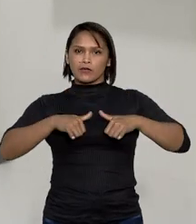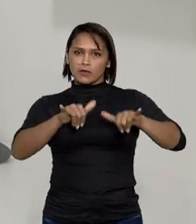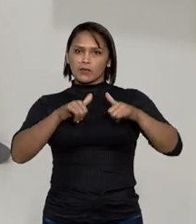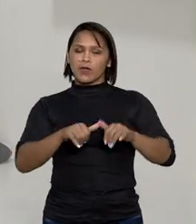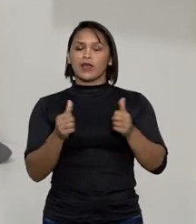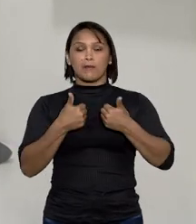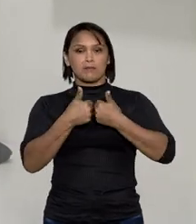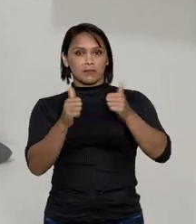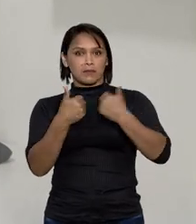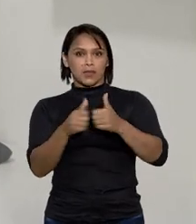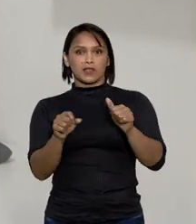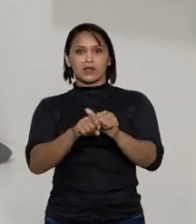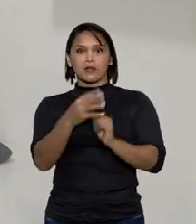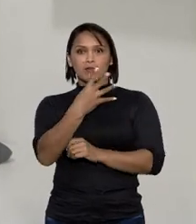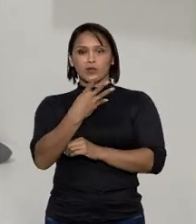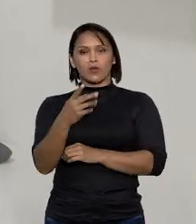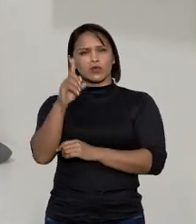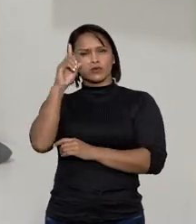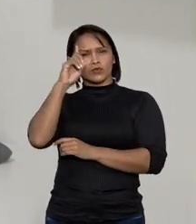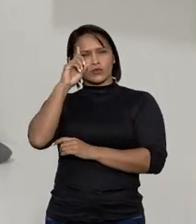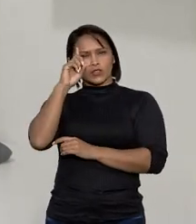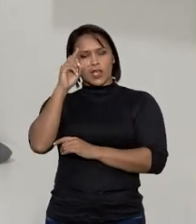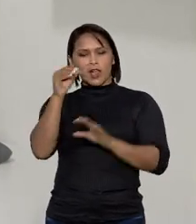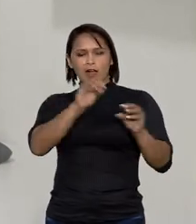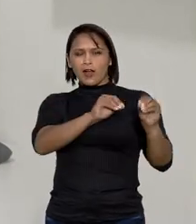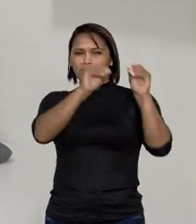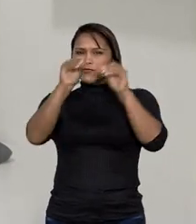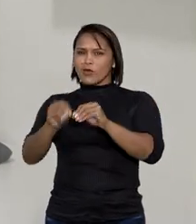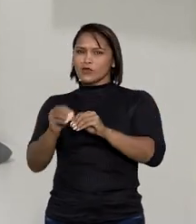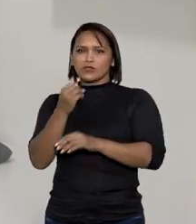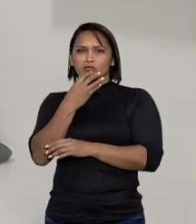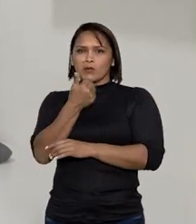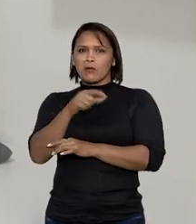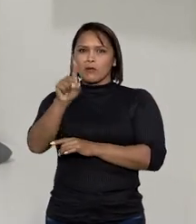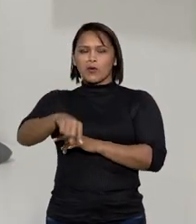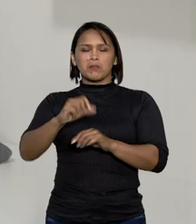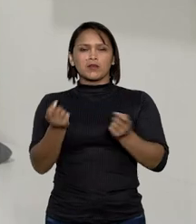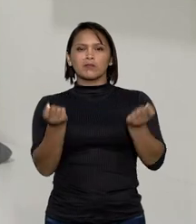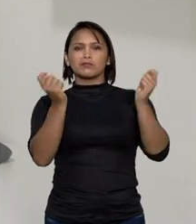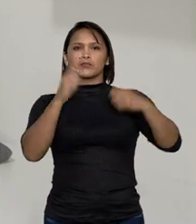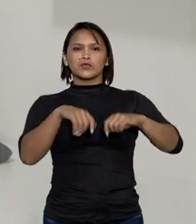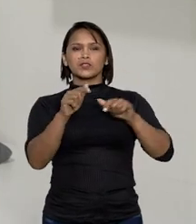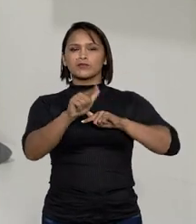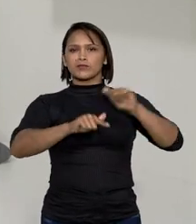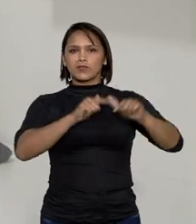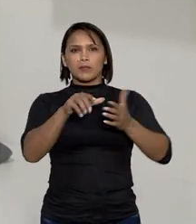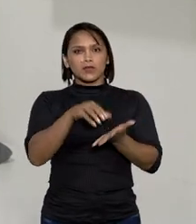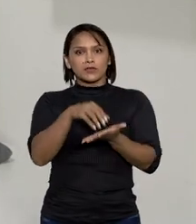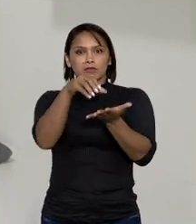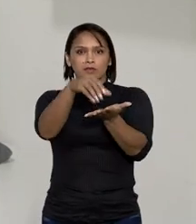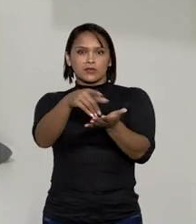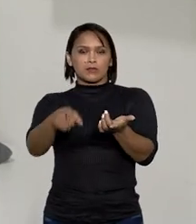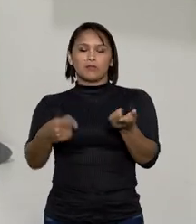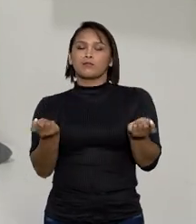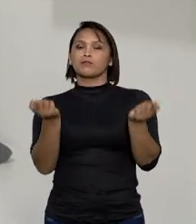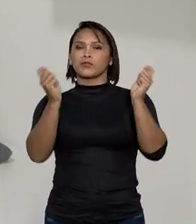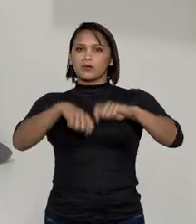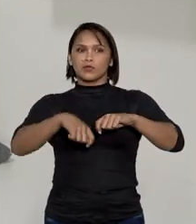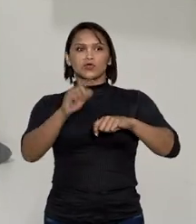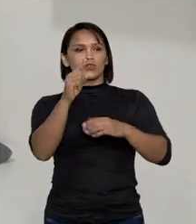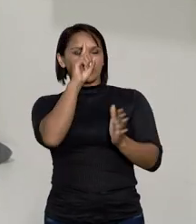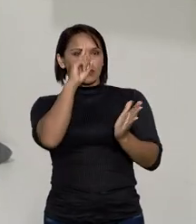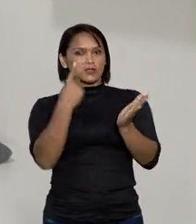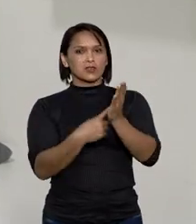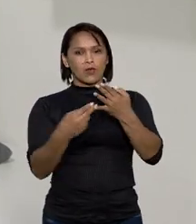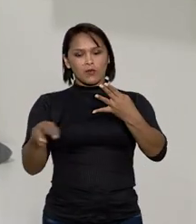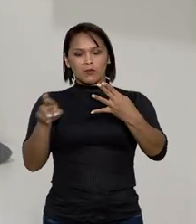Supermercados e padarias por quatro dias foge do razoável mesmo com a possibilidade do serviço de entregas permitido na